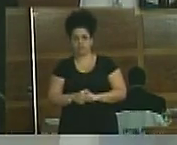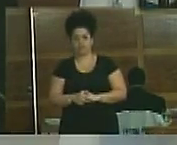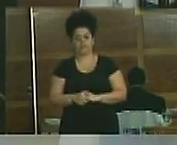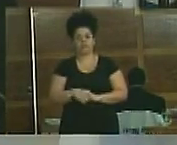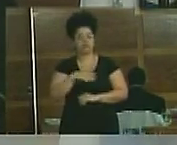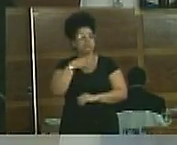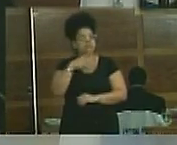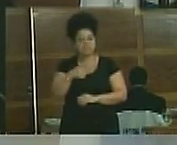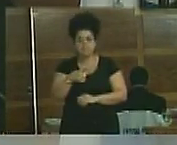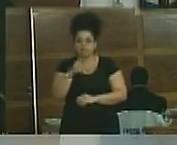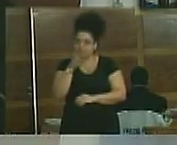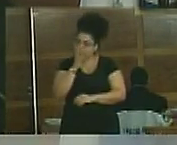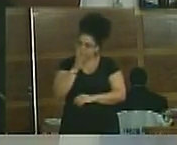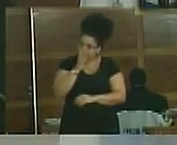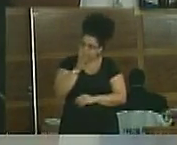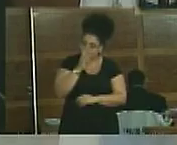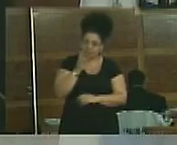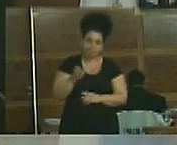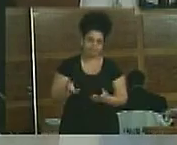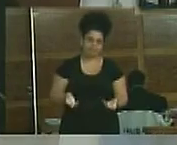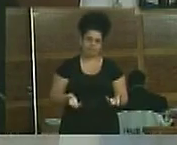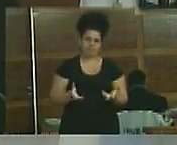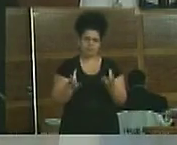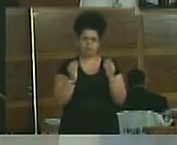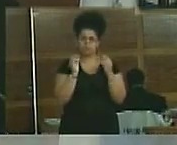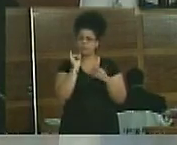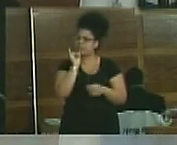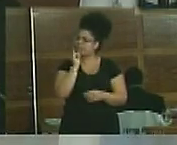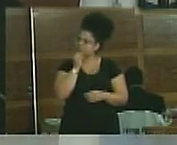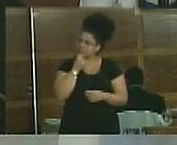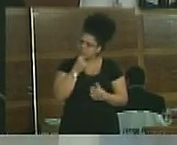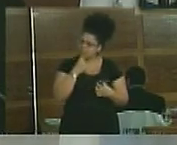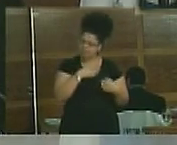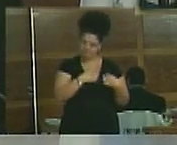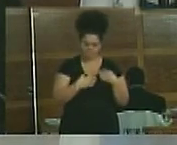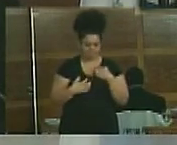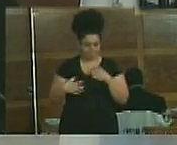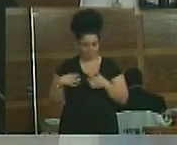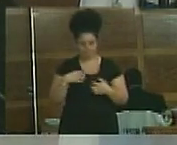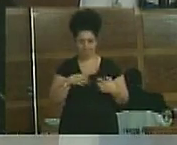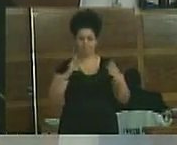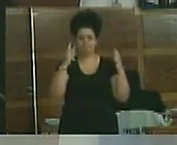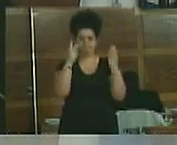olhar, contar, enfim. Muito triste, lamentável o